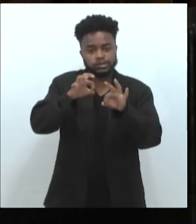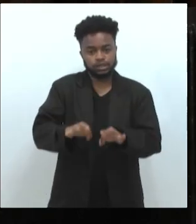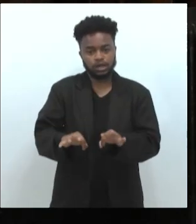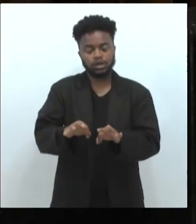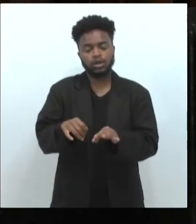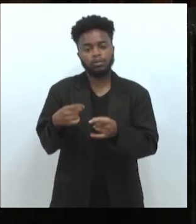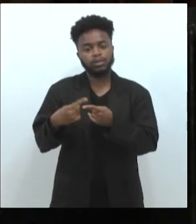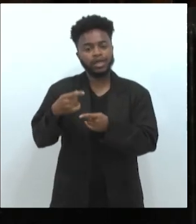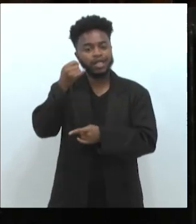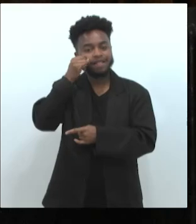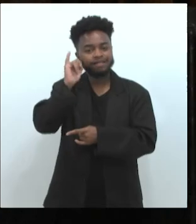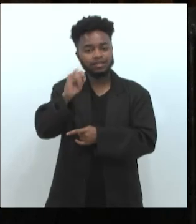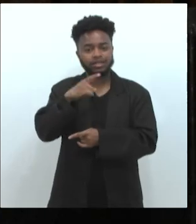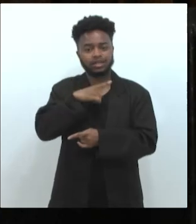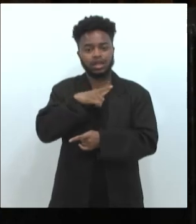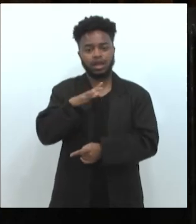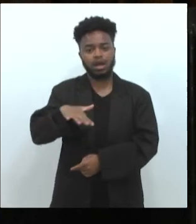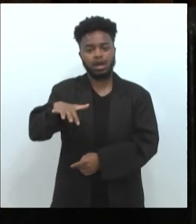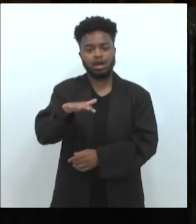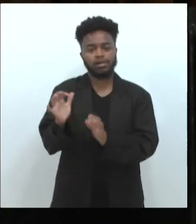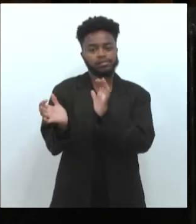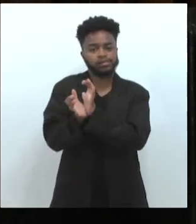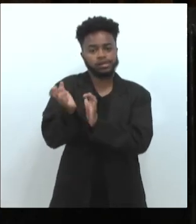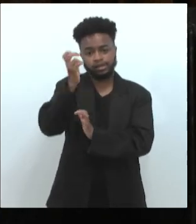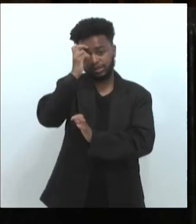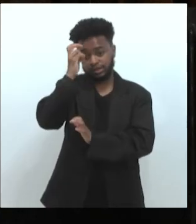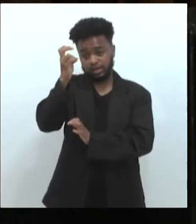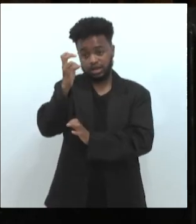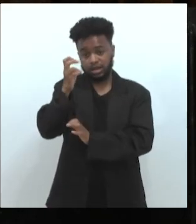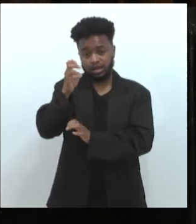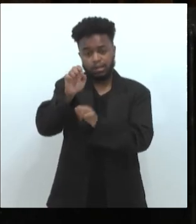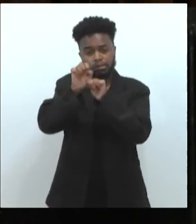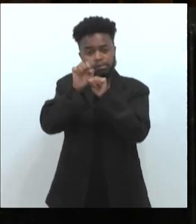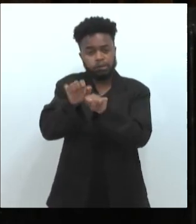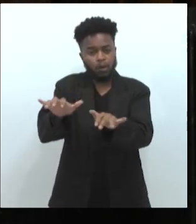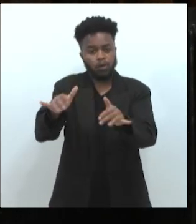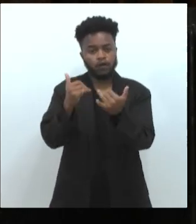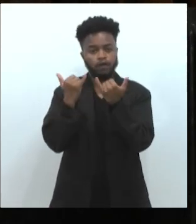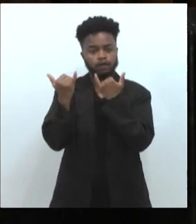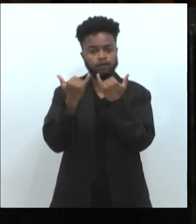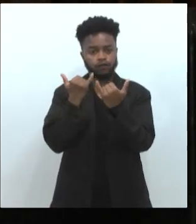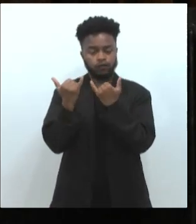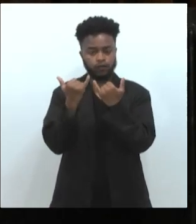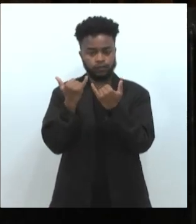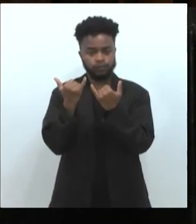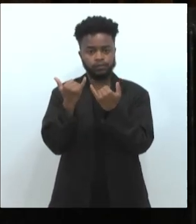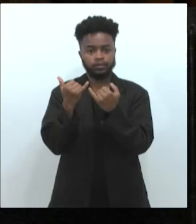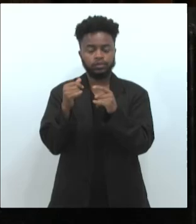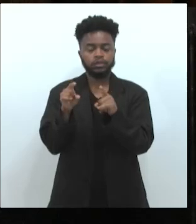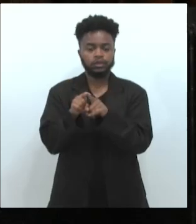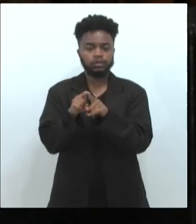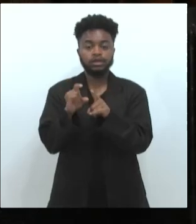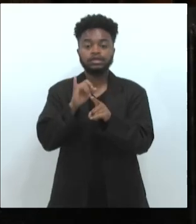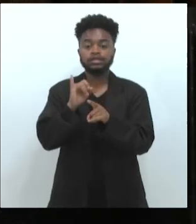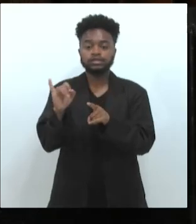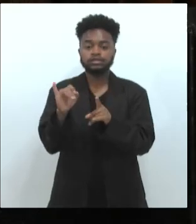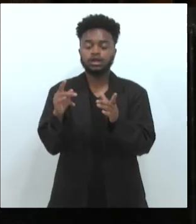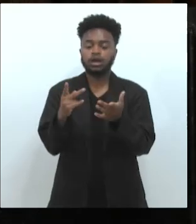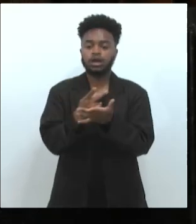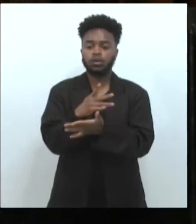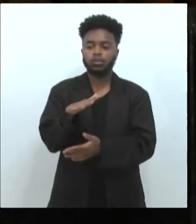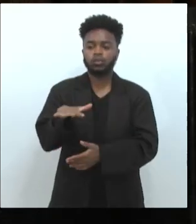tenha na inteligência vazamento de informação e quando se chegar nas áreas